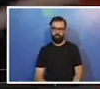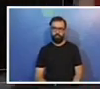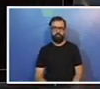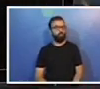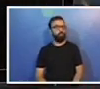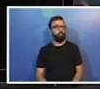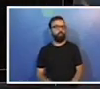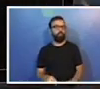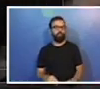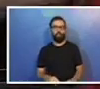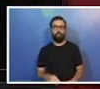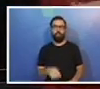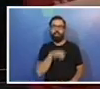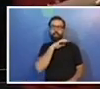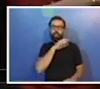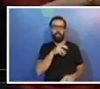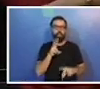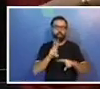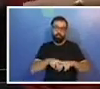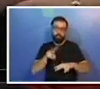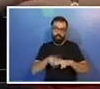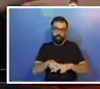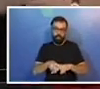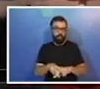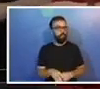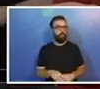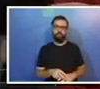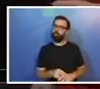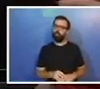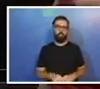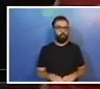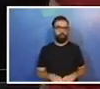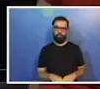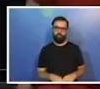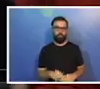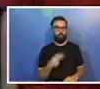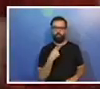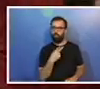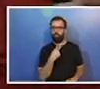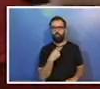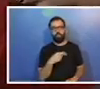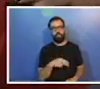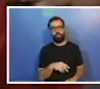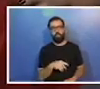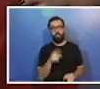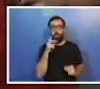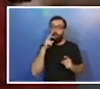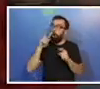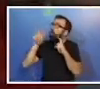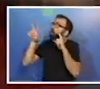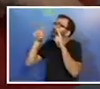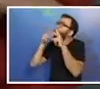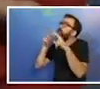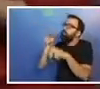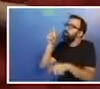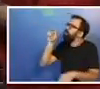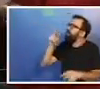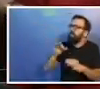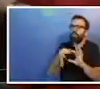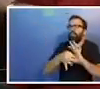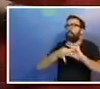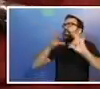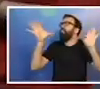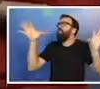prenda animais em gaiolas. Você pode vê-los e ouvir o seu canto na natureza.